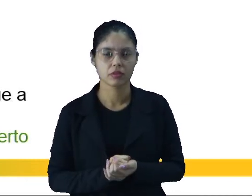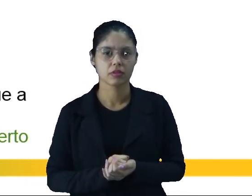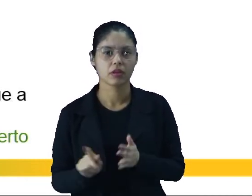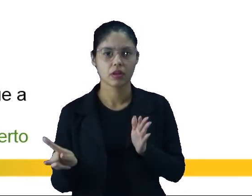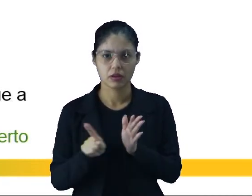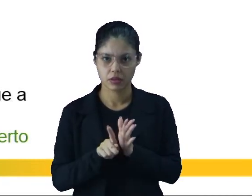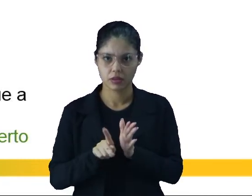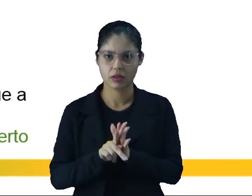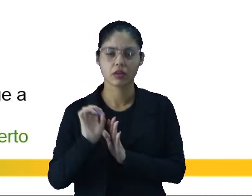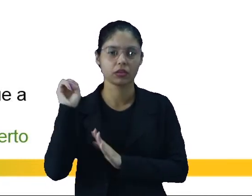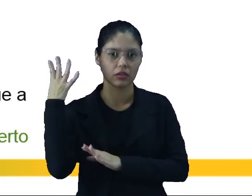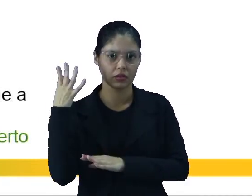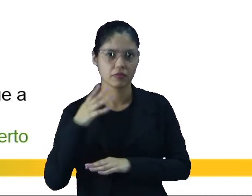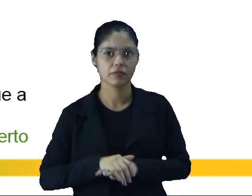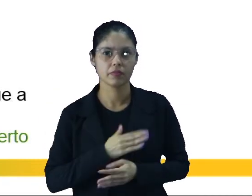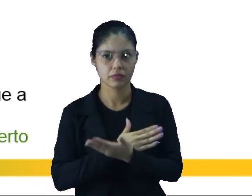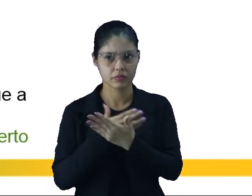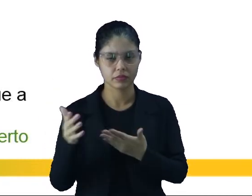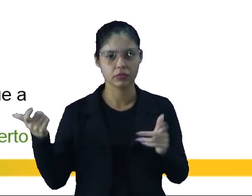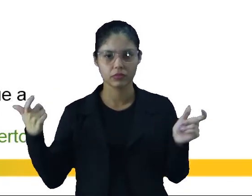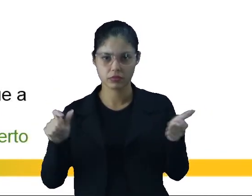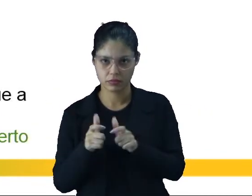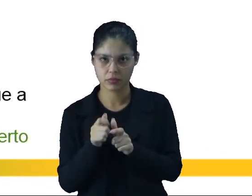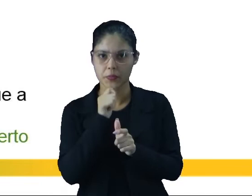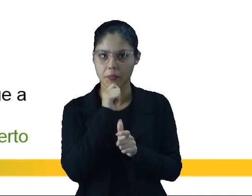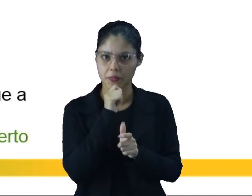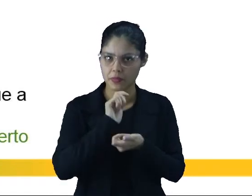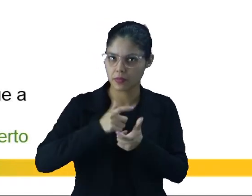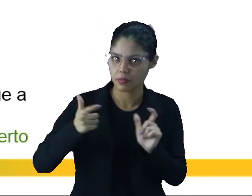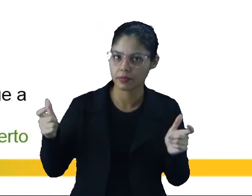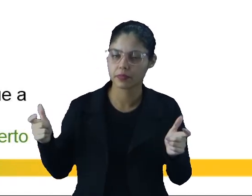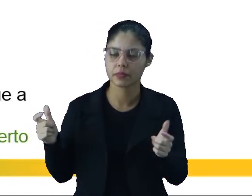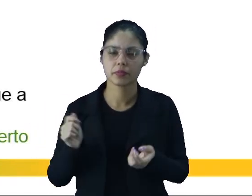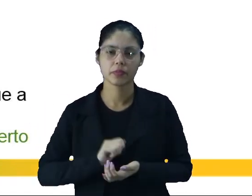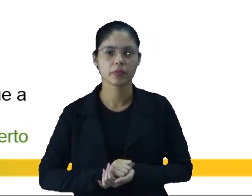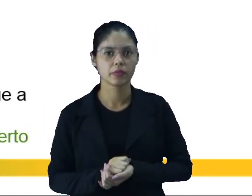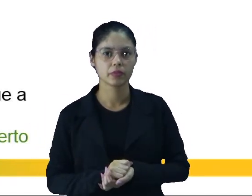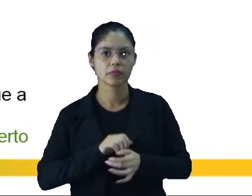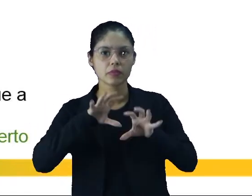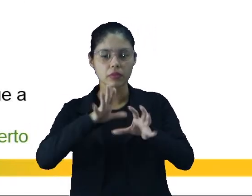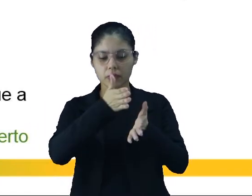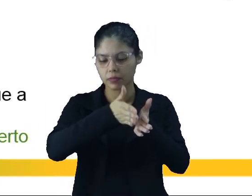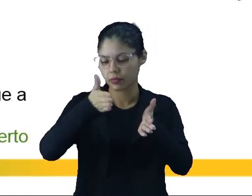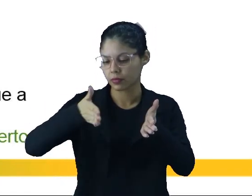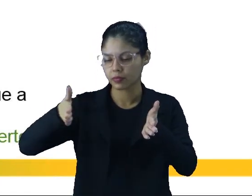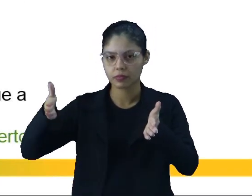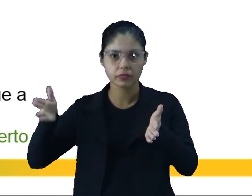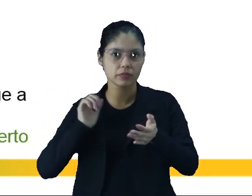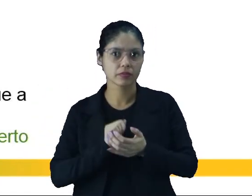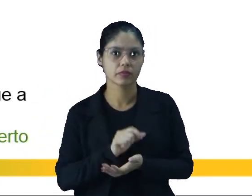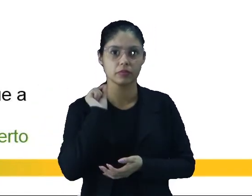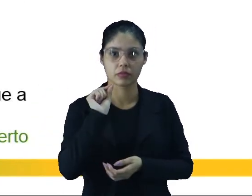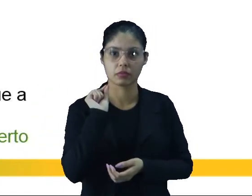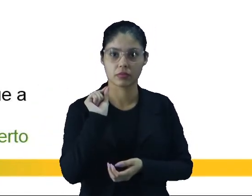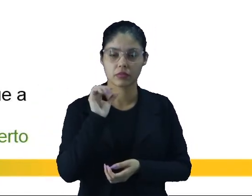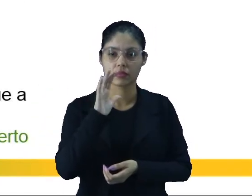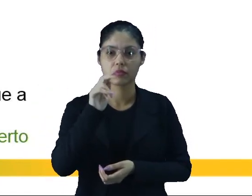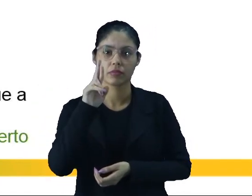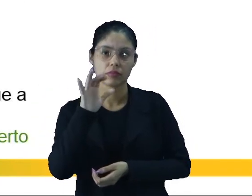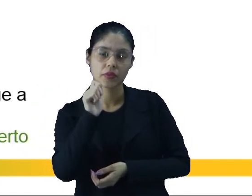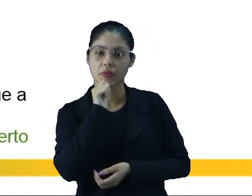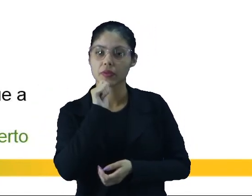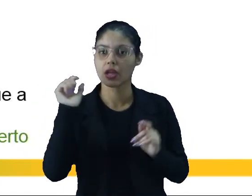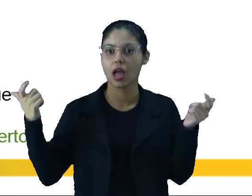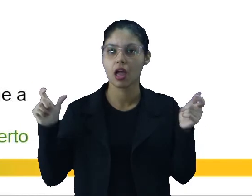justamente a capacidade aqui, ó. Começando do menor para o maior. Nessa ordem, então a capacidade desse tanque